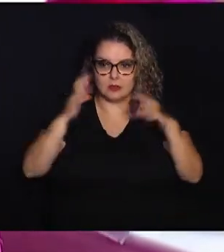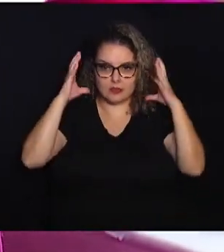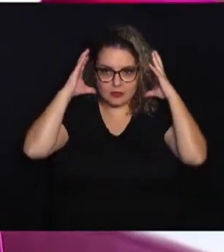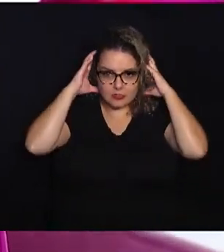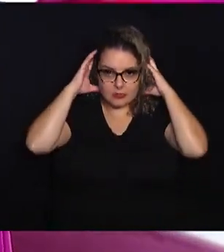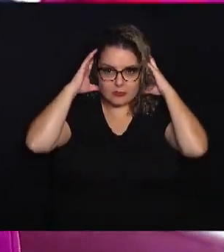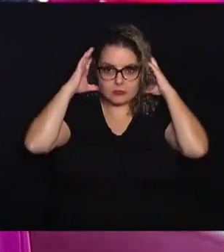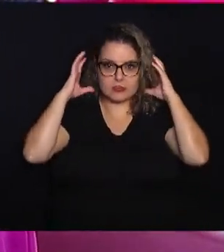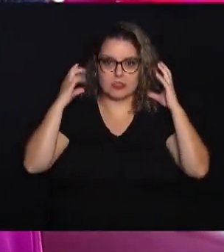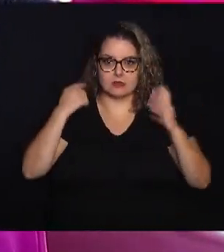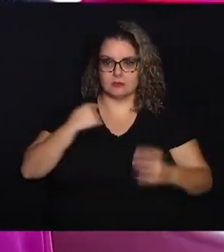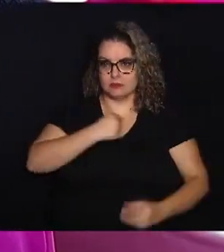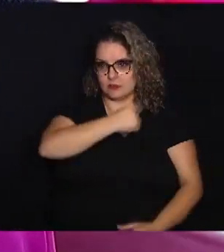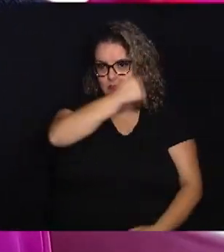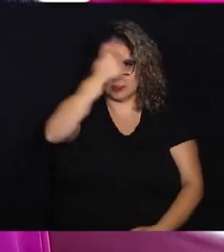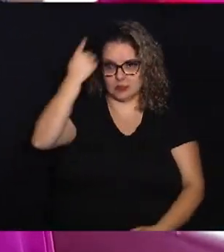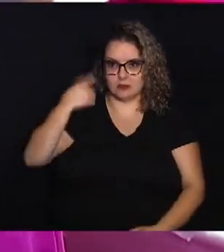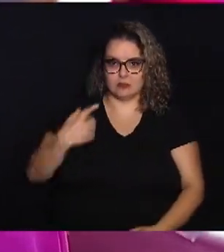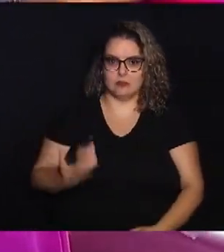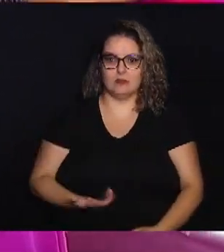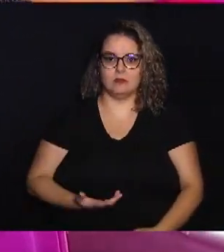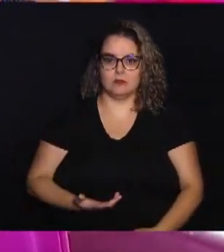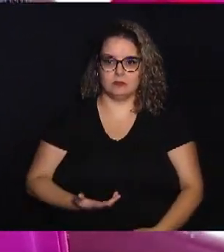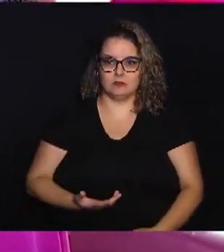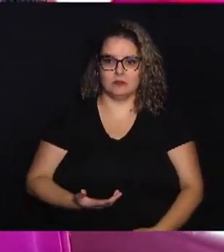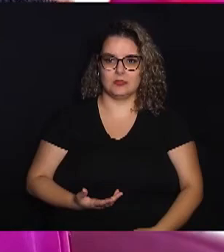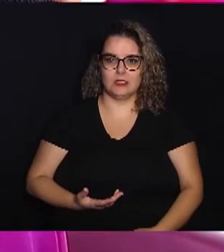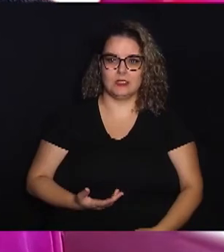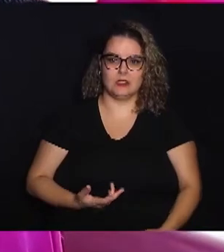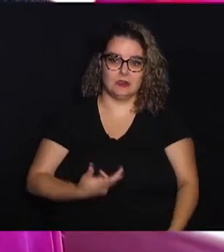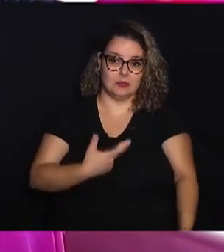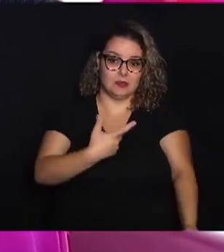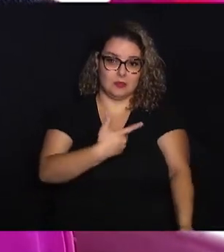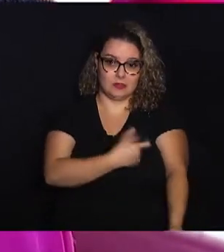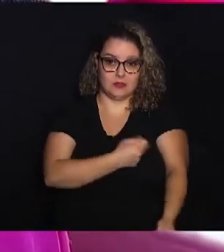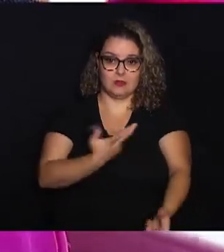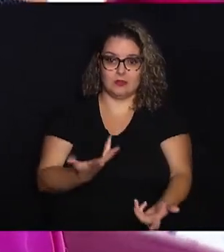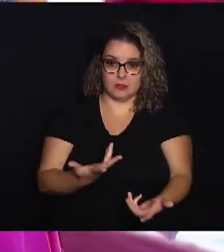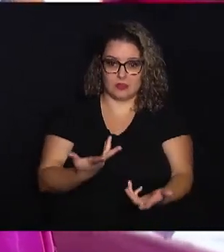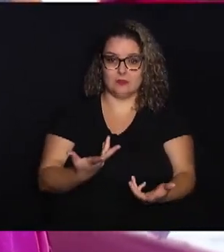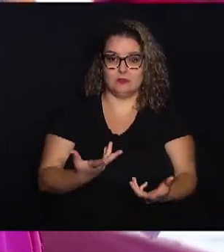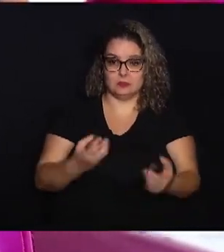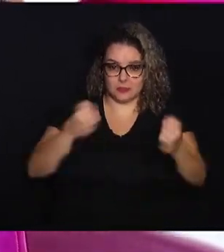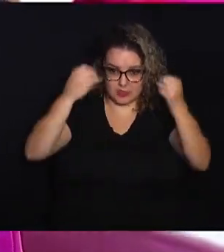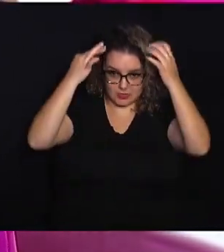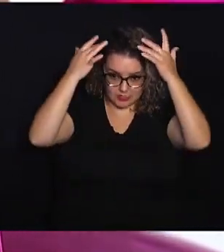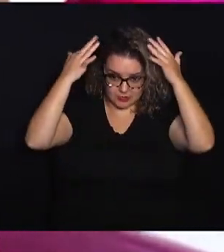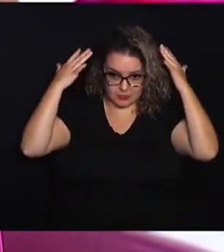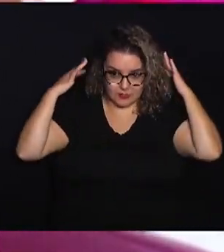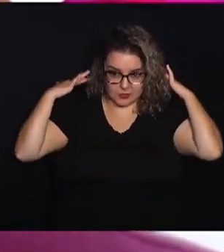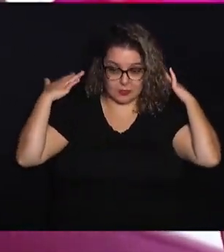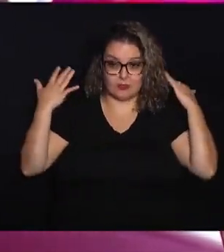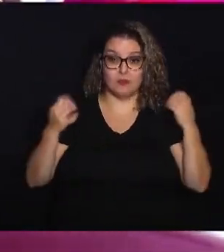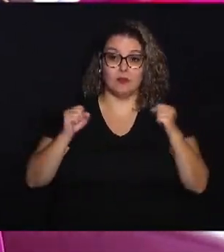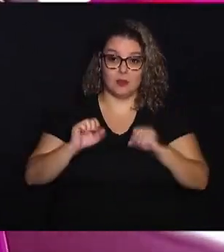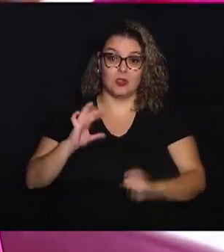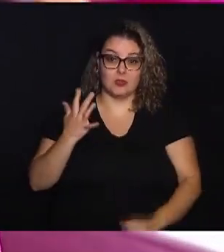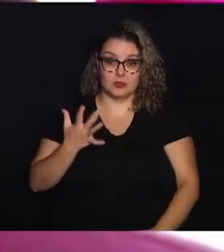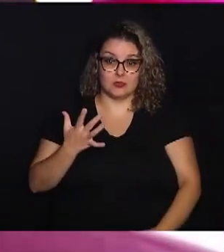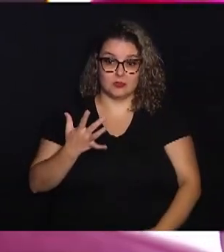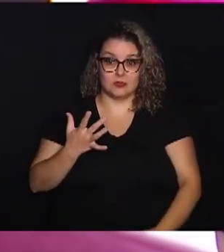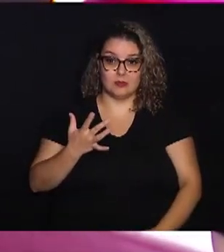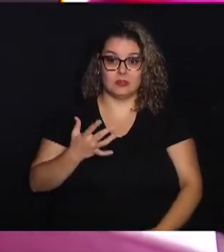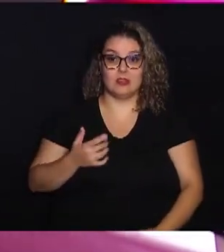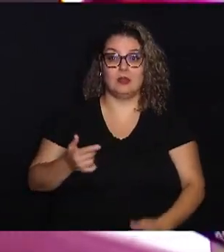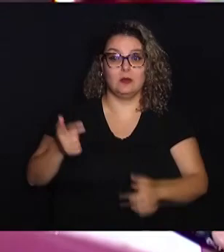cabeça, a dose ela é distribuída no cabelo. Então pode acontecer do local onde